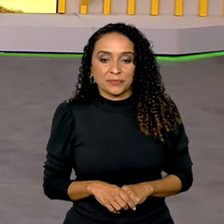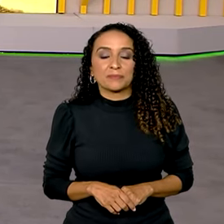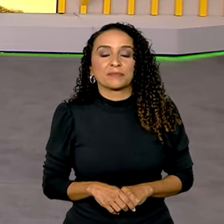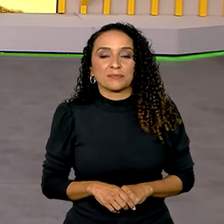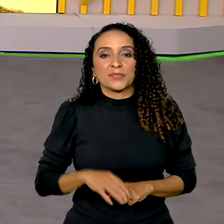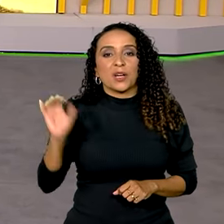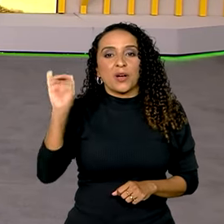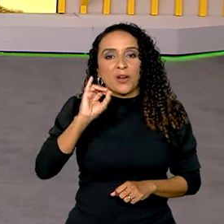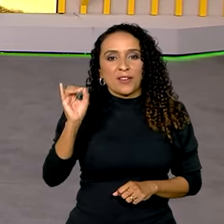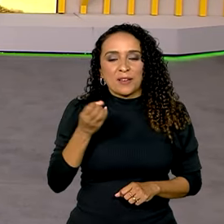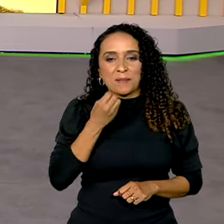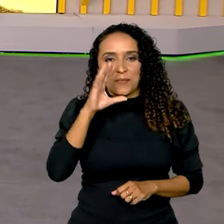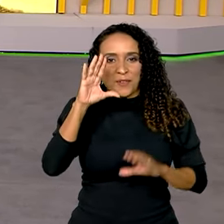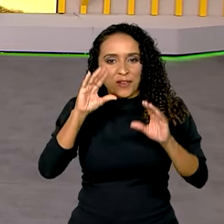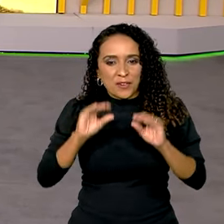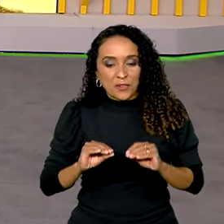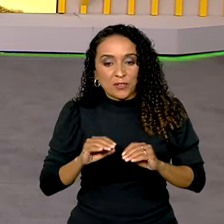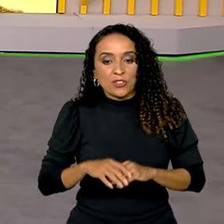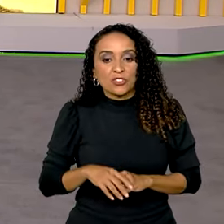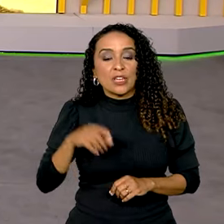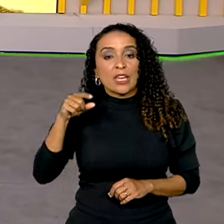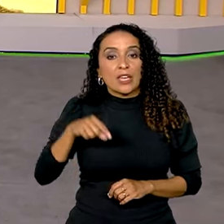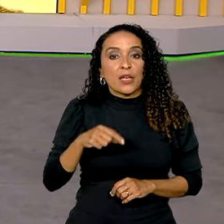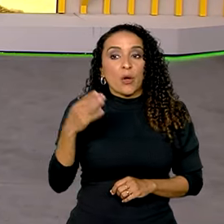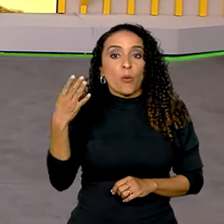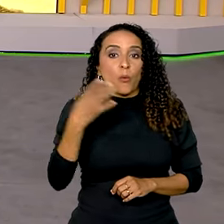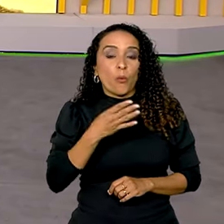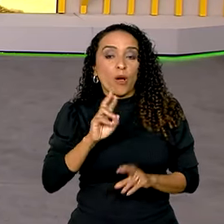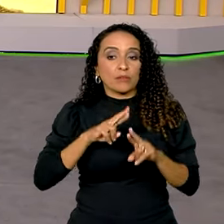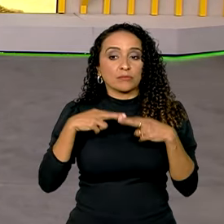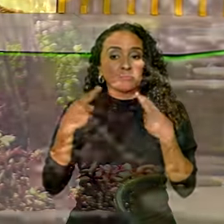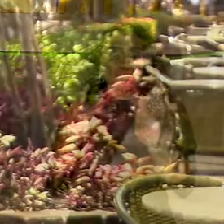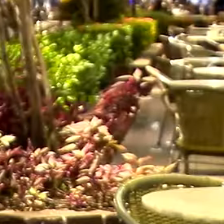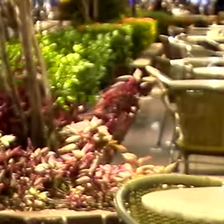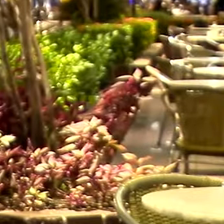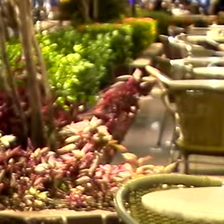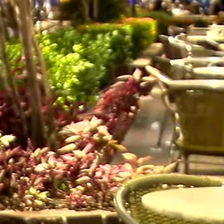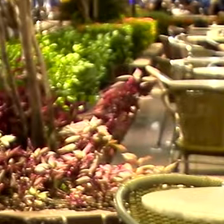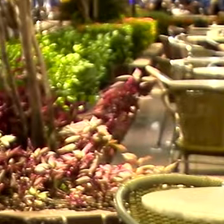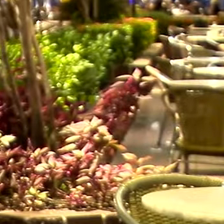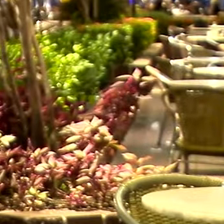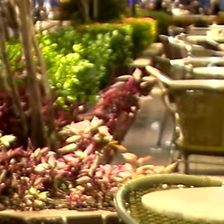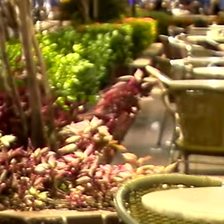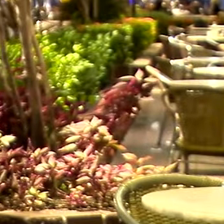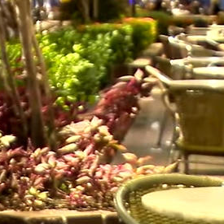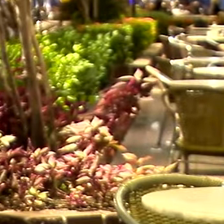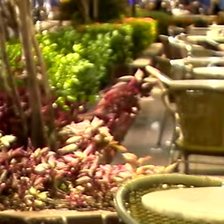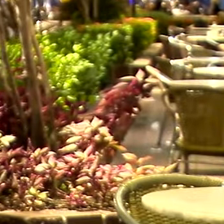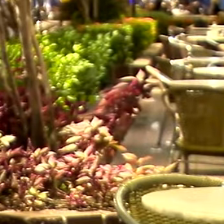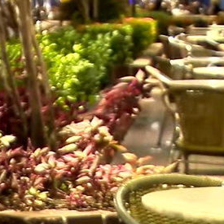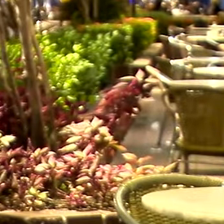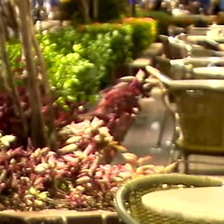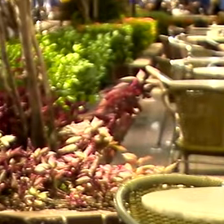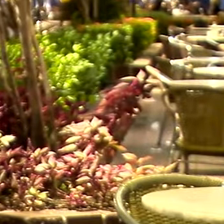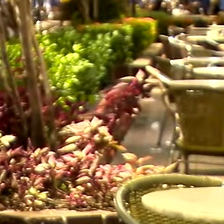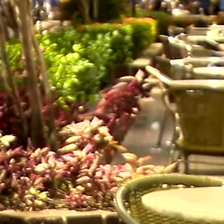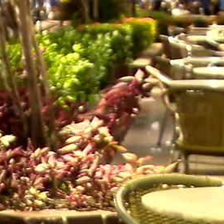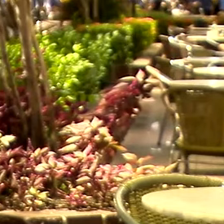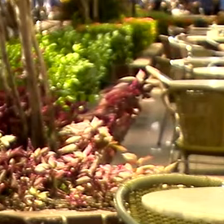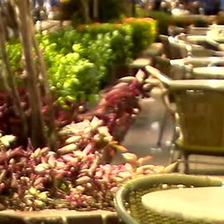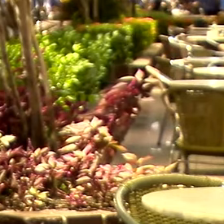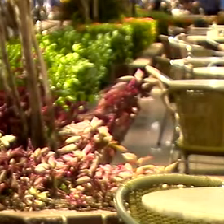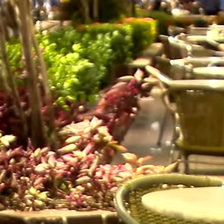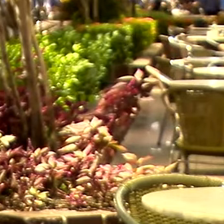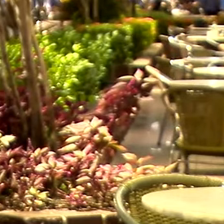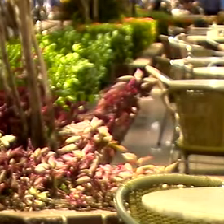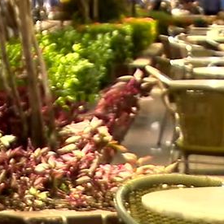Olá, Carol, boa noite para você. Esse será o quarto encontro com Emmanuel Macron, desde que o presidente Lula tomou posse para o terceiro mandato em janeiro do